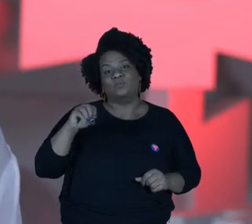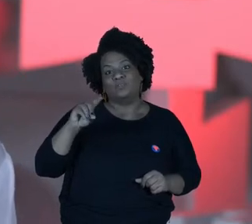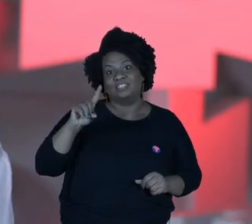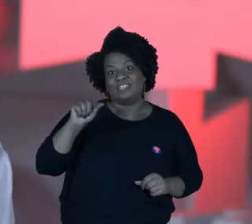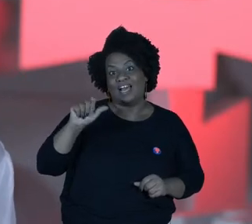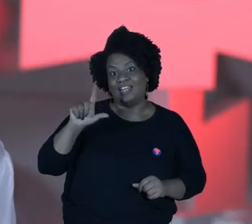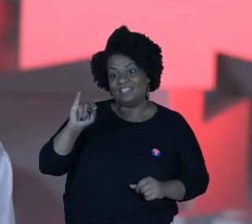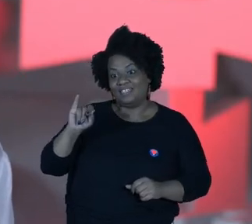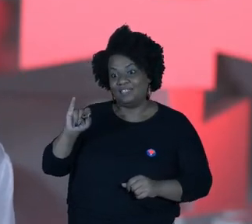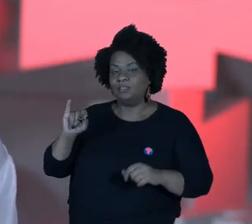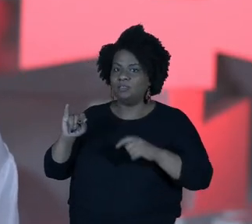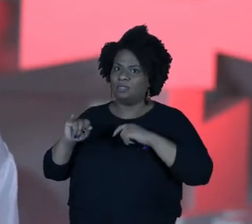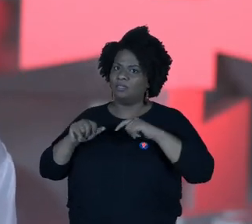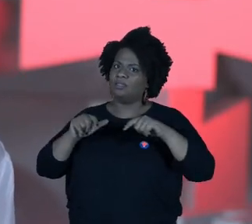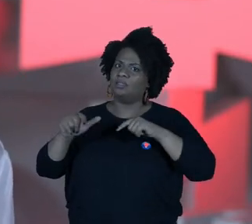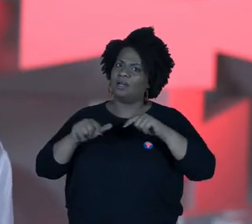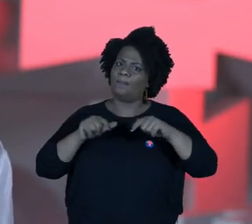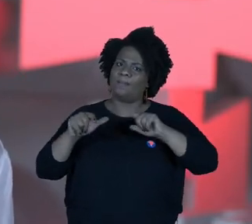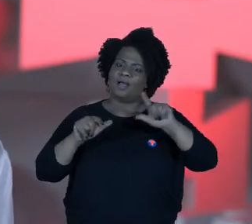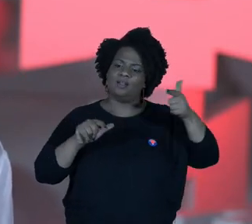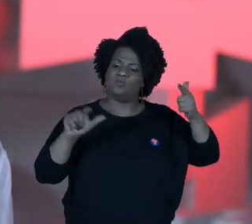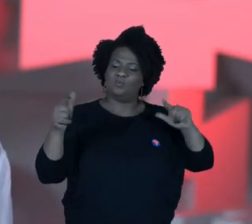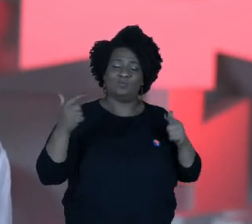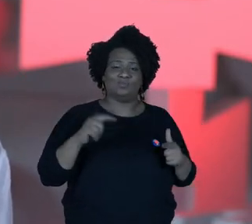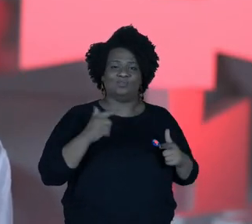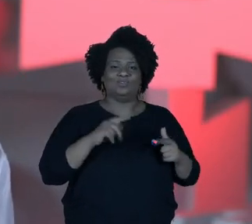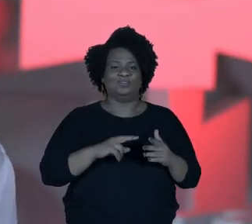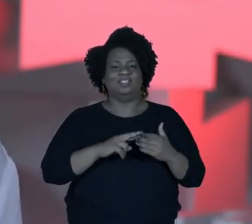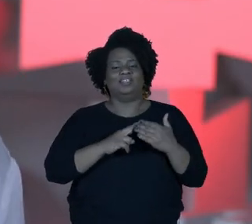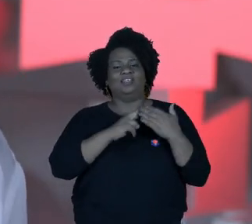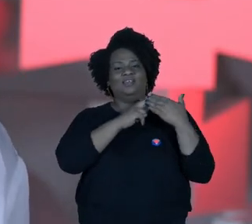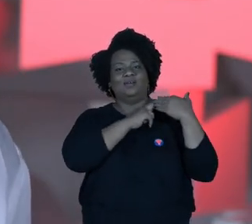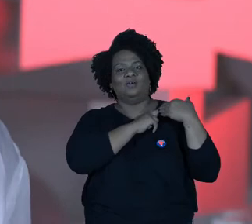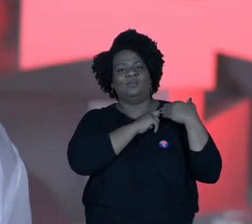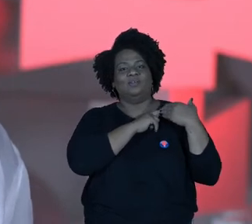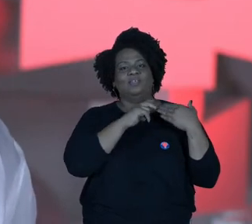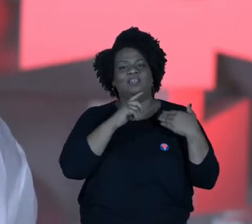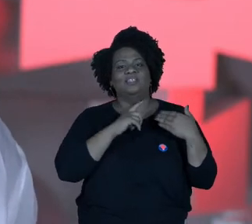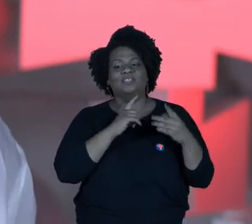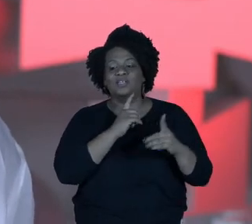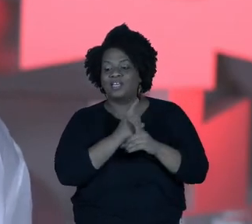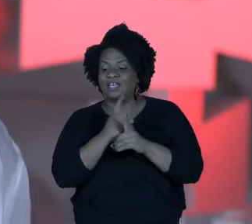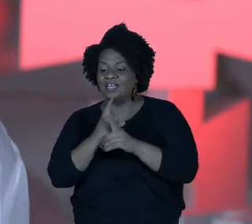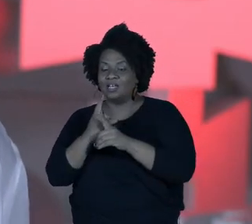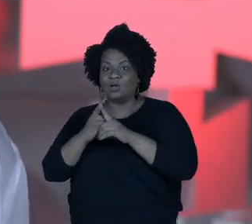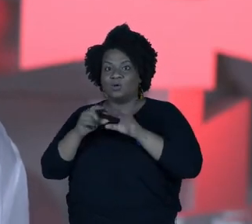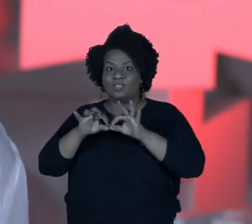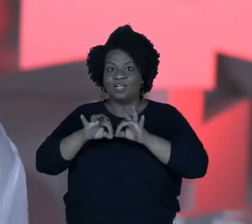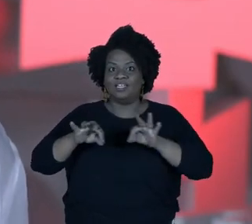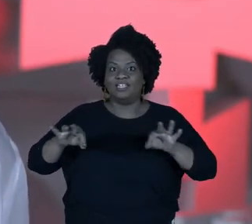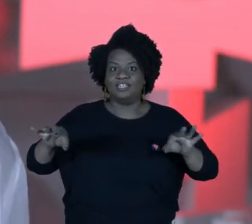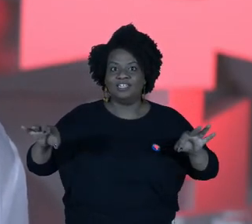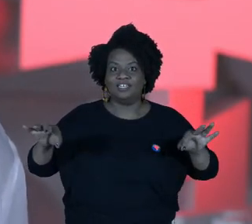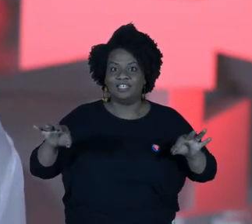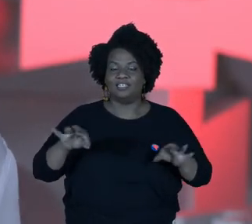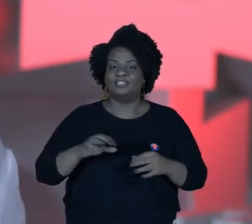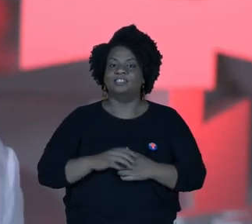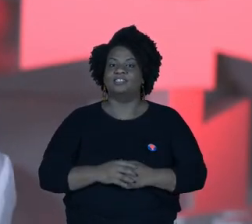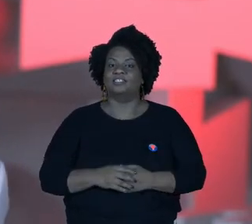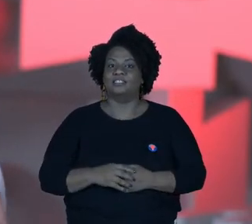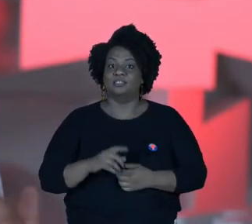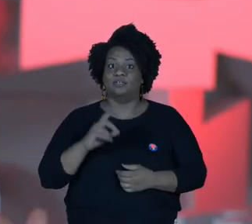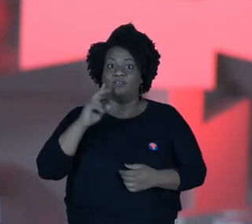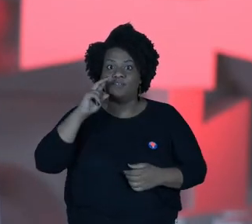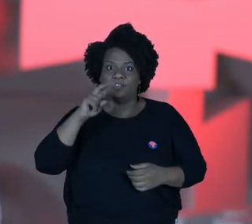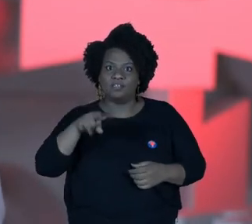outros trabalhos, ele não tem esse compromisso em achar essas linhas, né? Essas linhas de fuga. Você